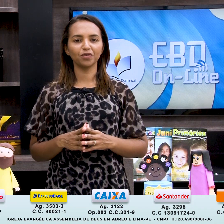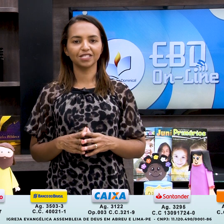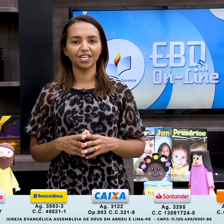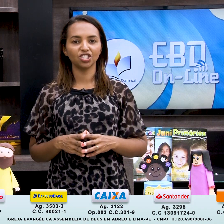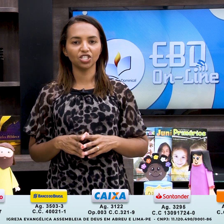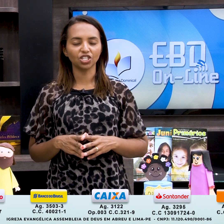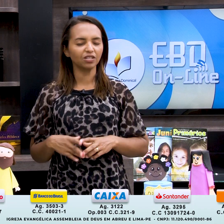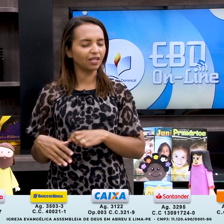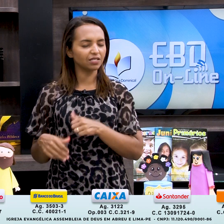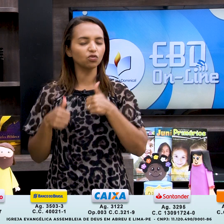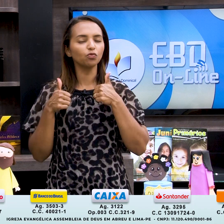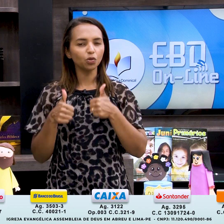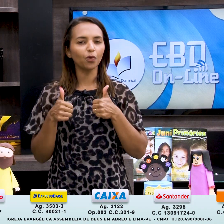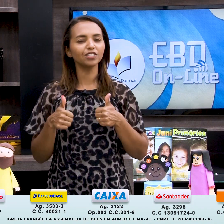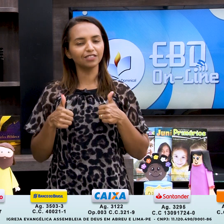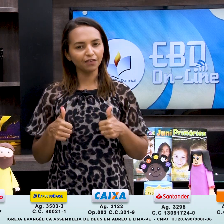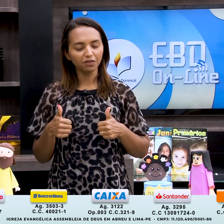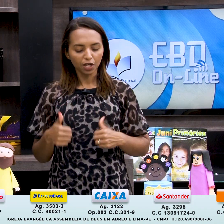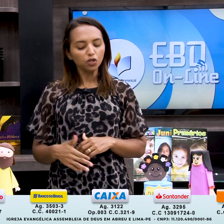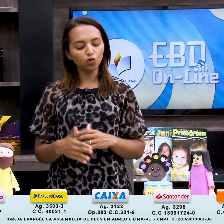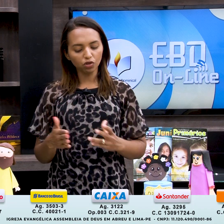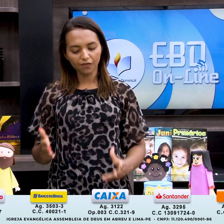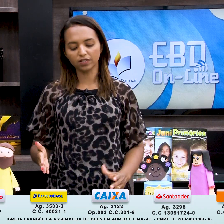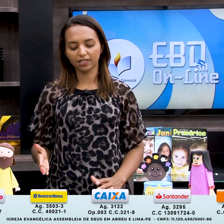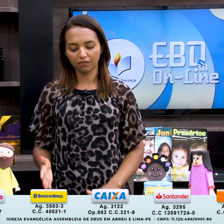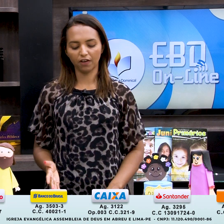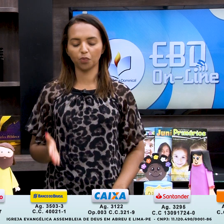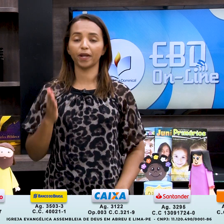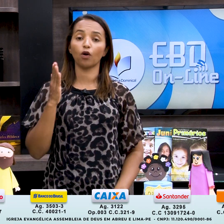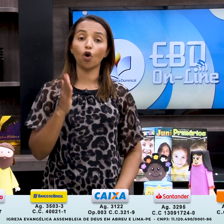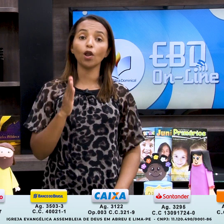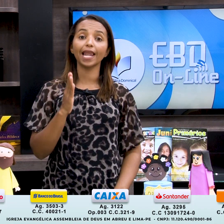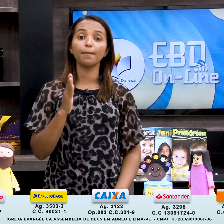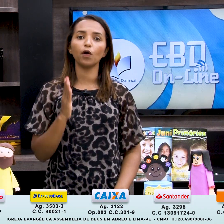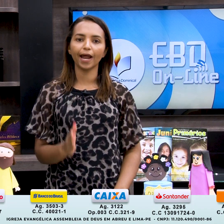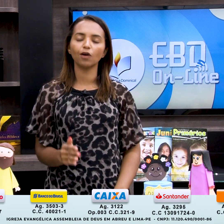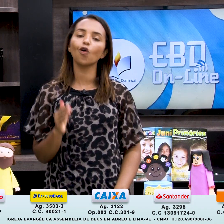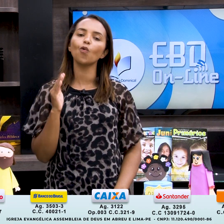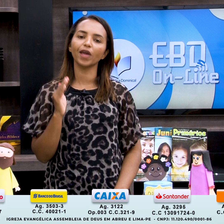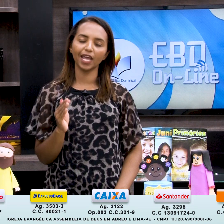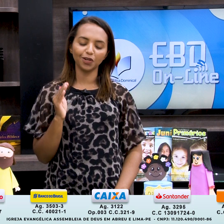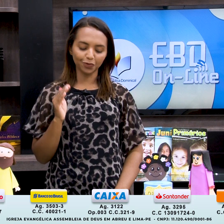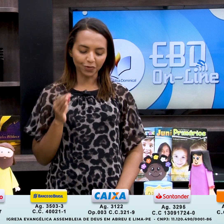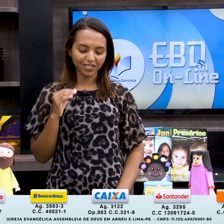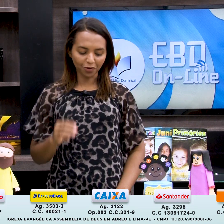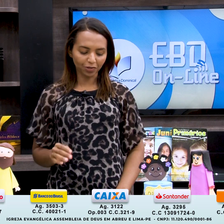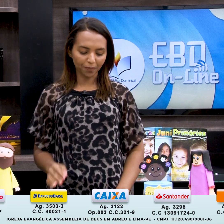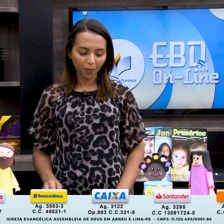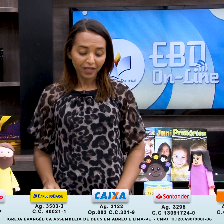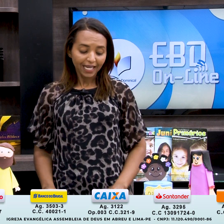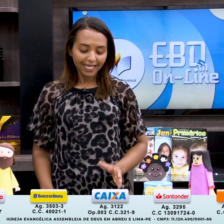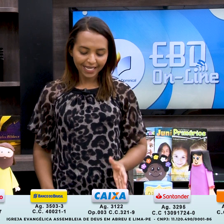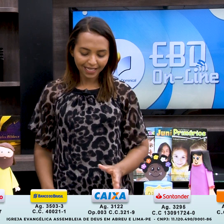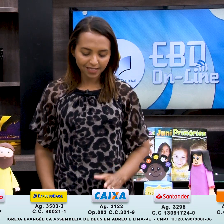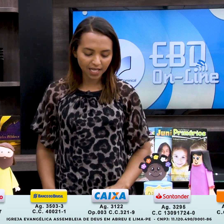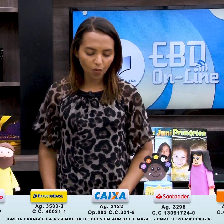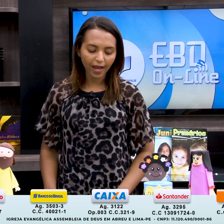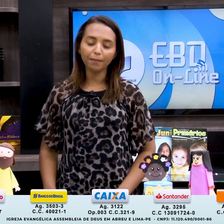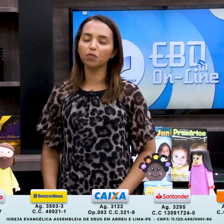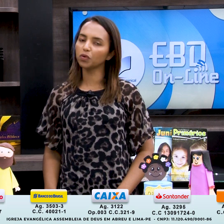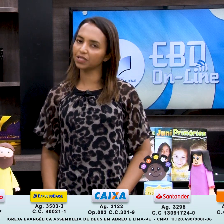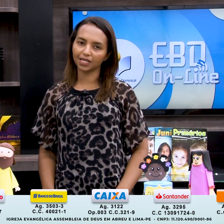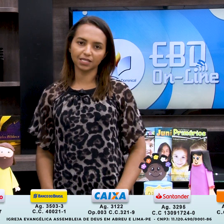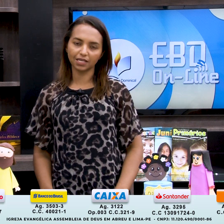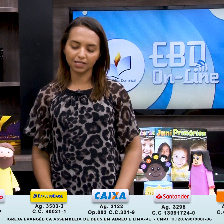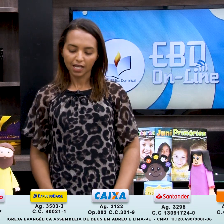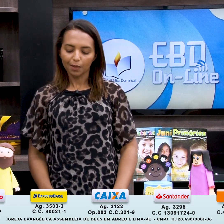espero que você esteja achando tenha sido muito positivo tudo que você tem feito para colaborar com o reino do senhor tá bom E essa lição